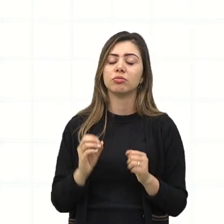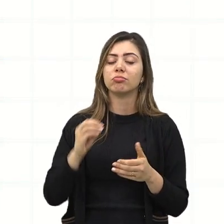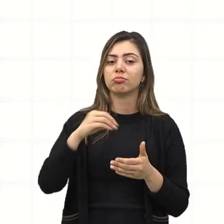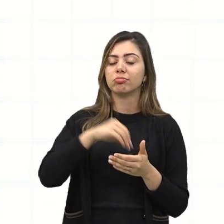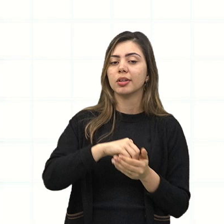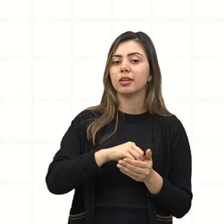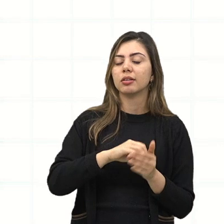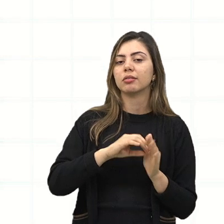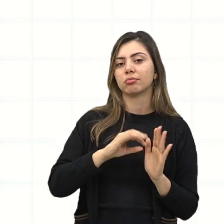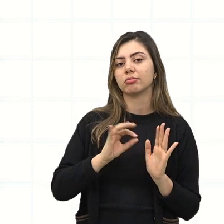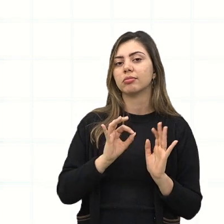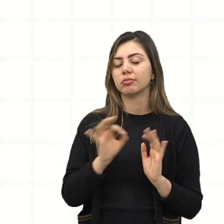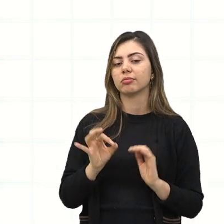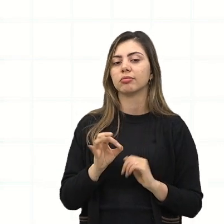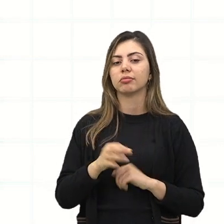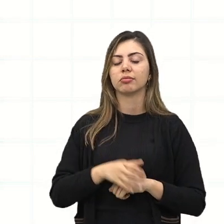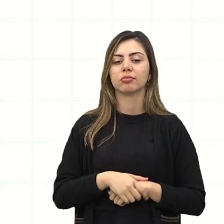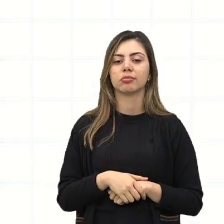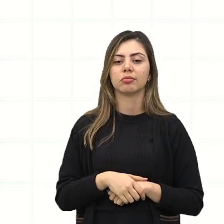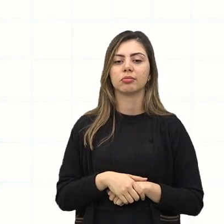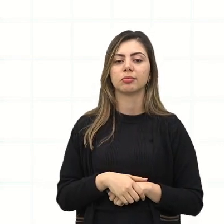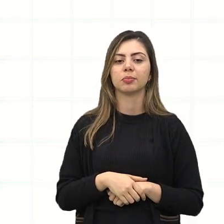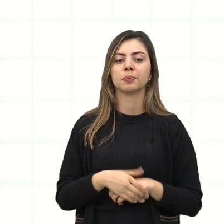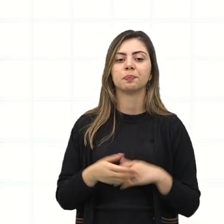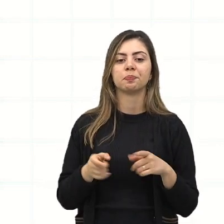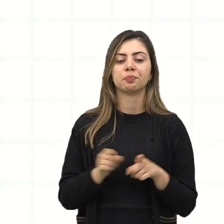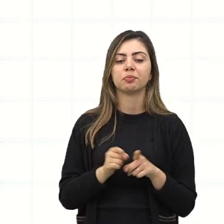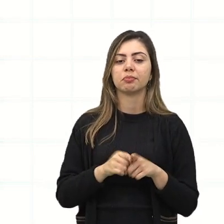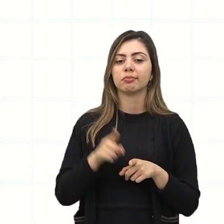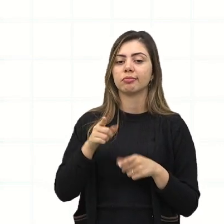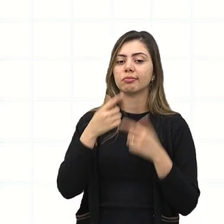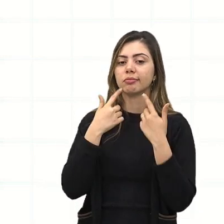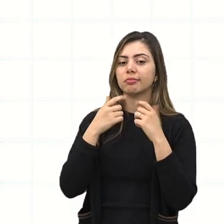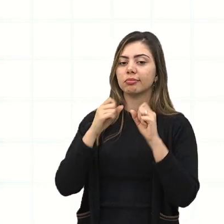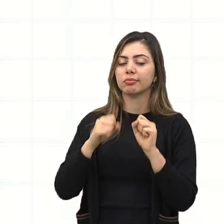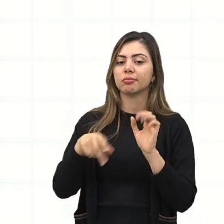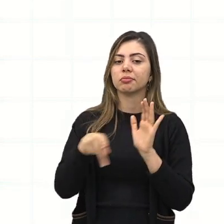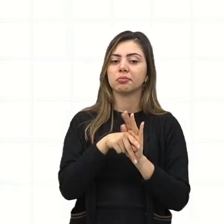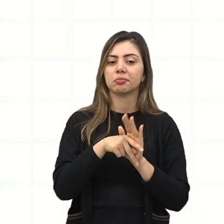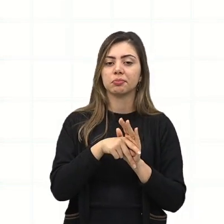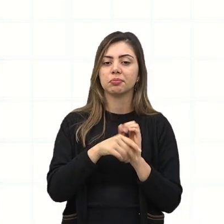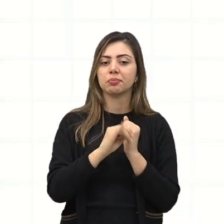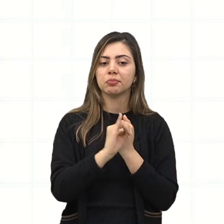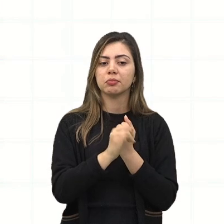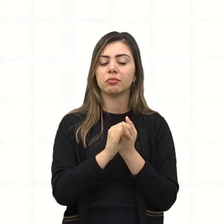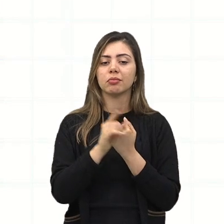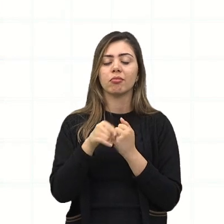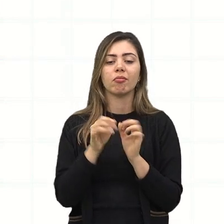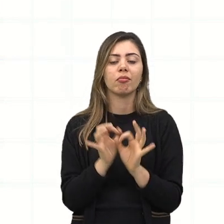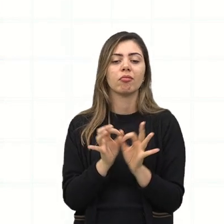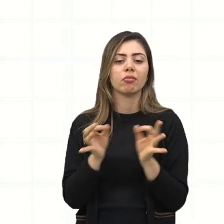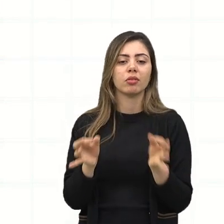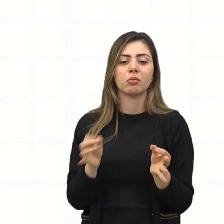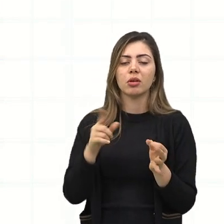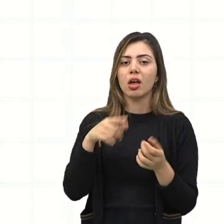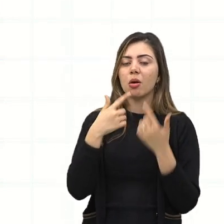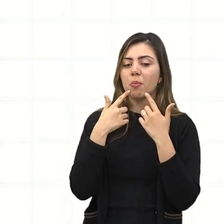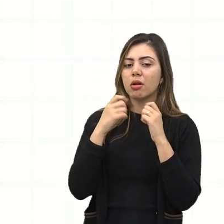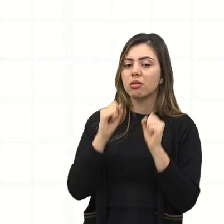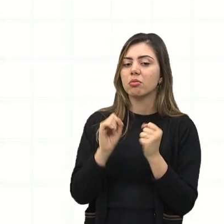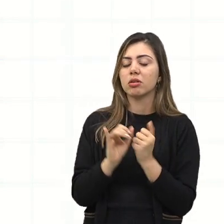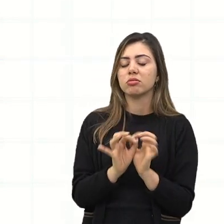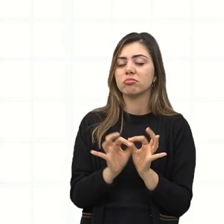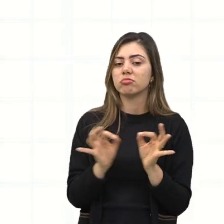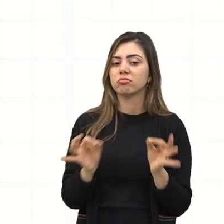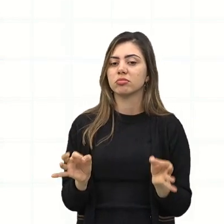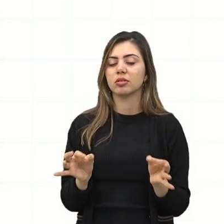aparece bastante na crônica. Além disso, a linguagem da crônica é simples. Olha só, a linguagem da crônica é simples porque